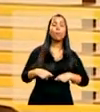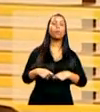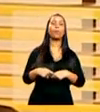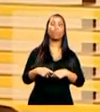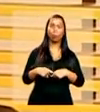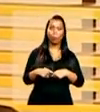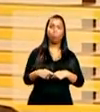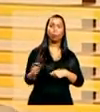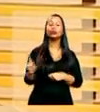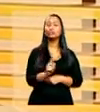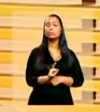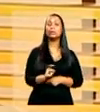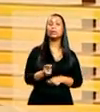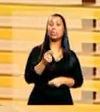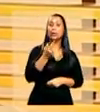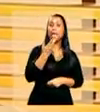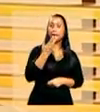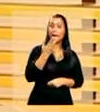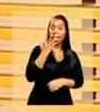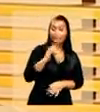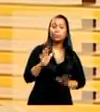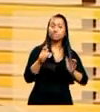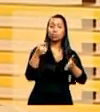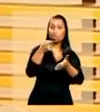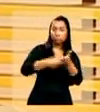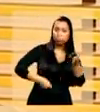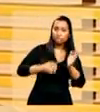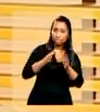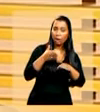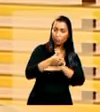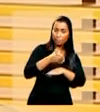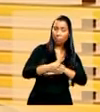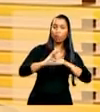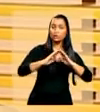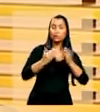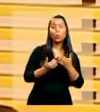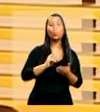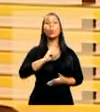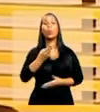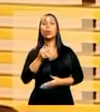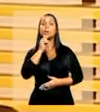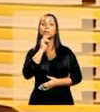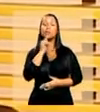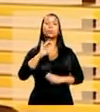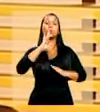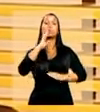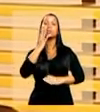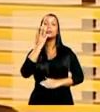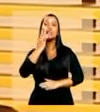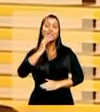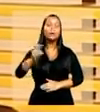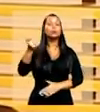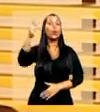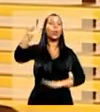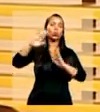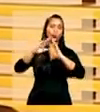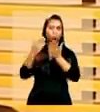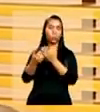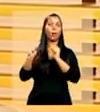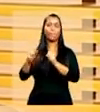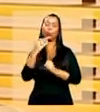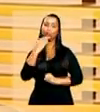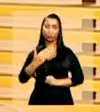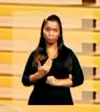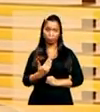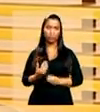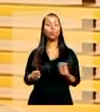tipo de serviço? Por exemplo, a sua criança que já estava previamente matriculada e frequentando essa escola, uma criança de uma outra escola pode requerer, a